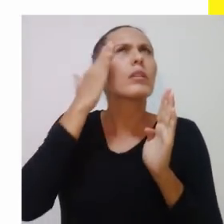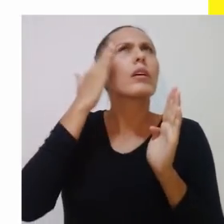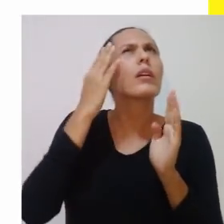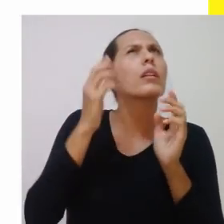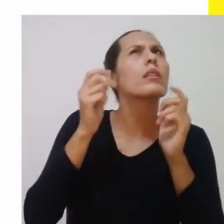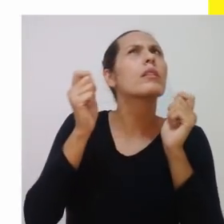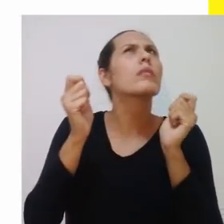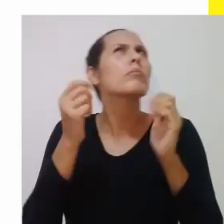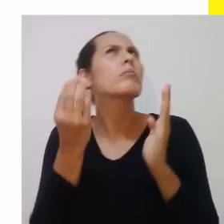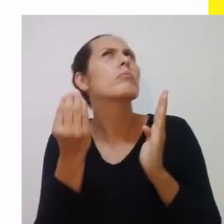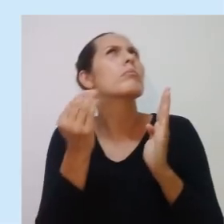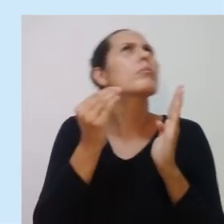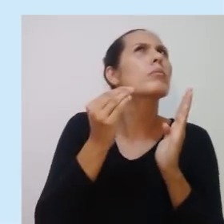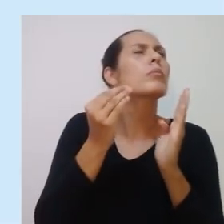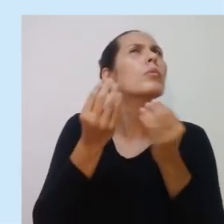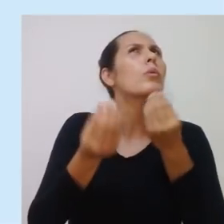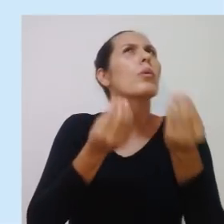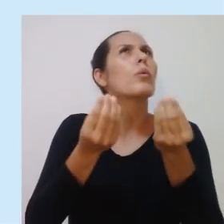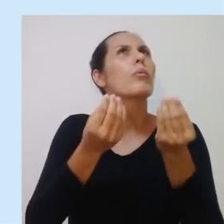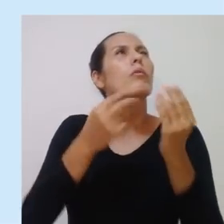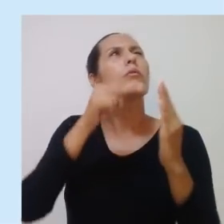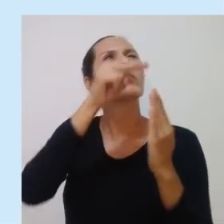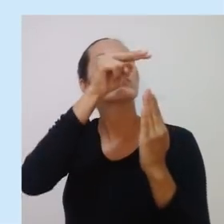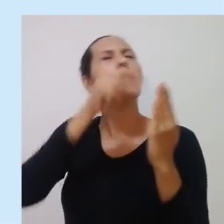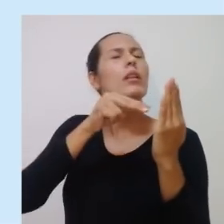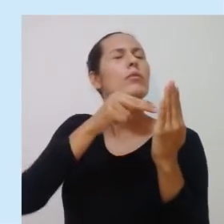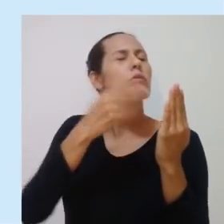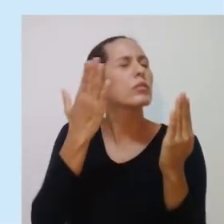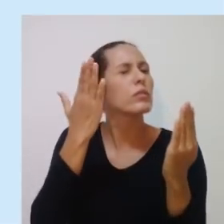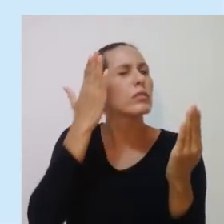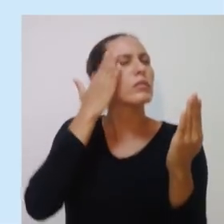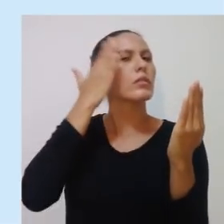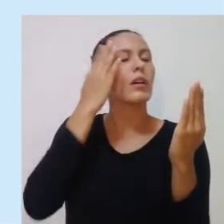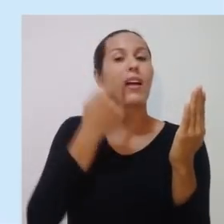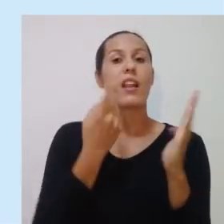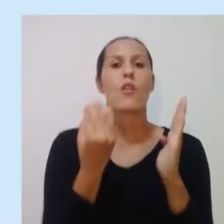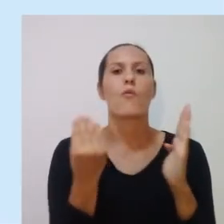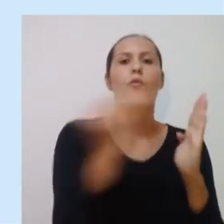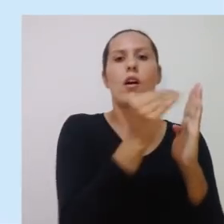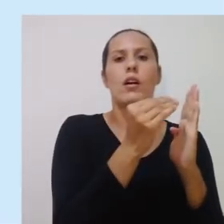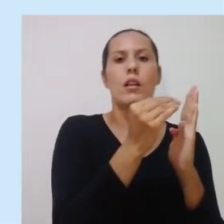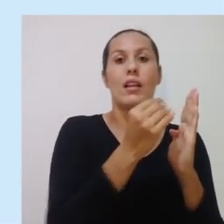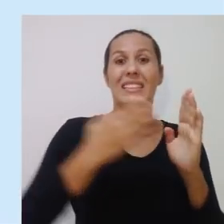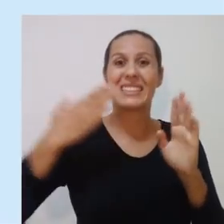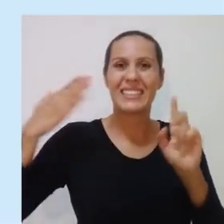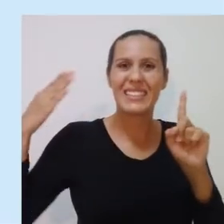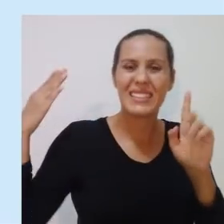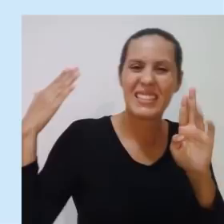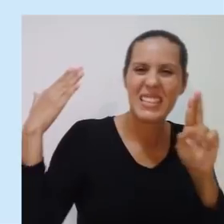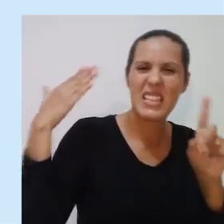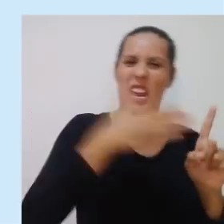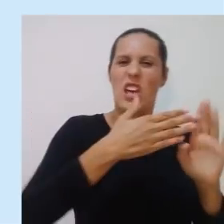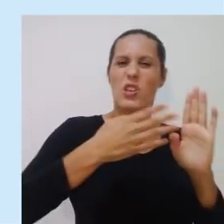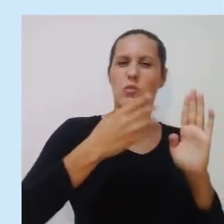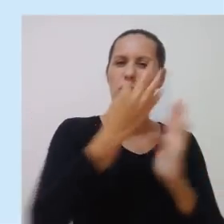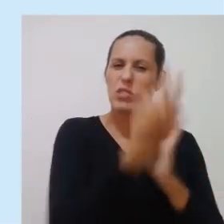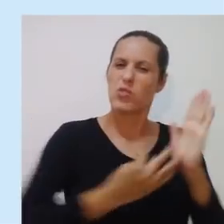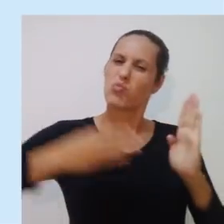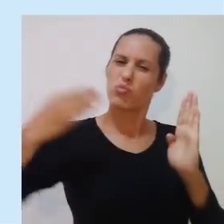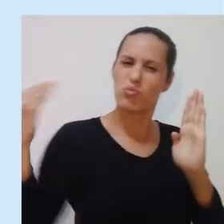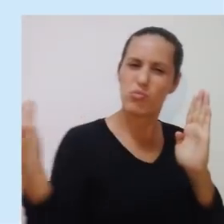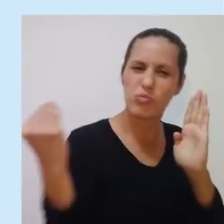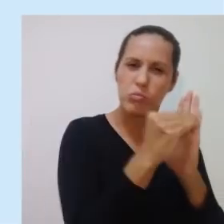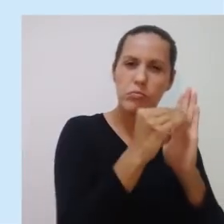subentendidas. Vem comigo. Elas são interpretadas. Quer dizer, o autor ele não falou aquilo ali